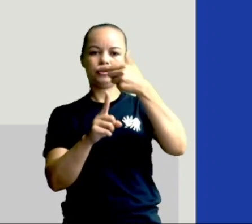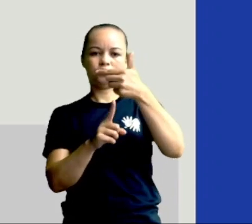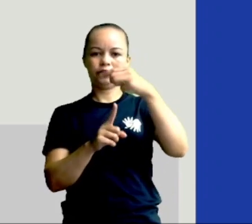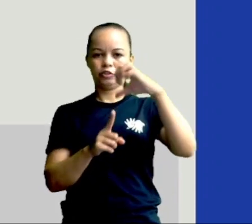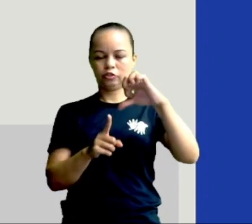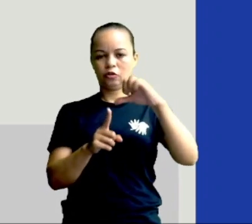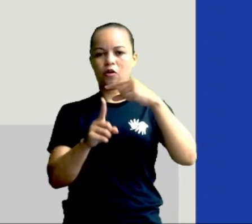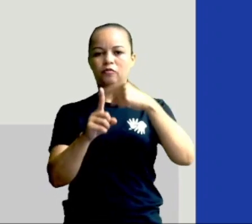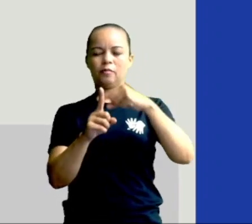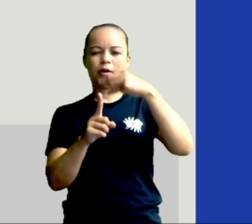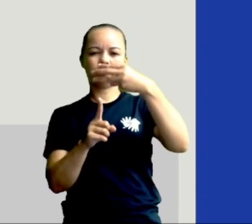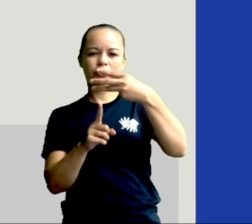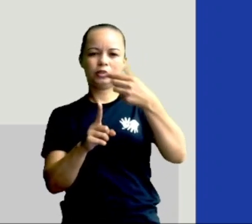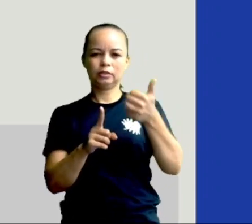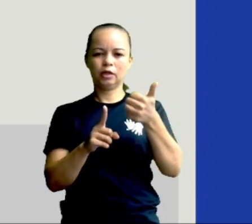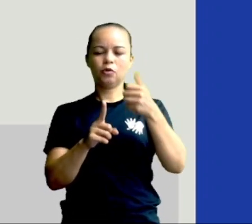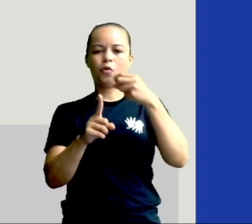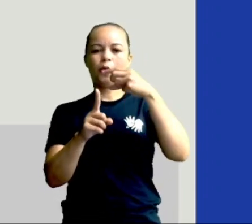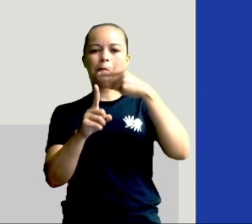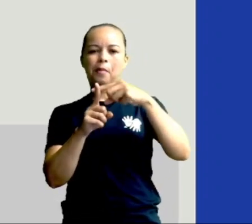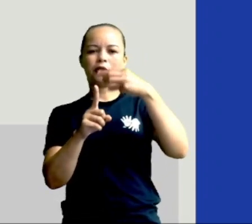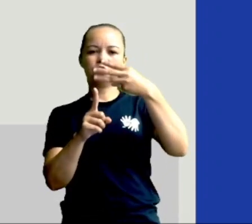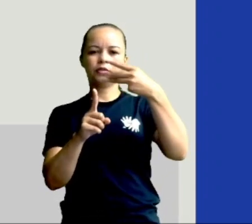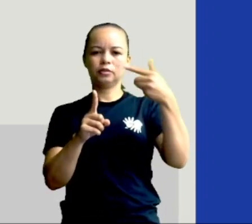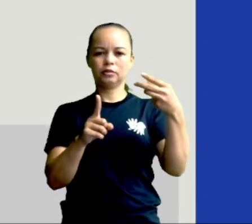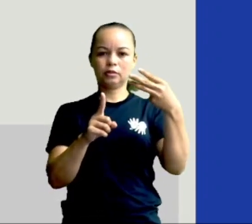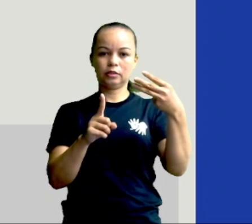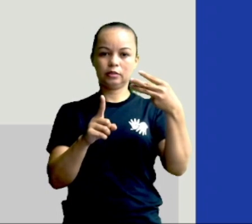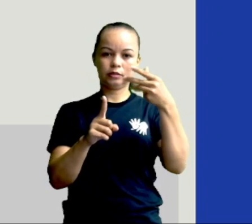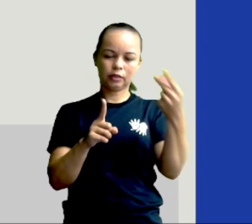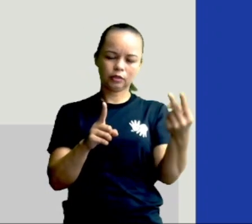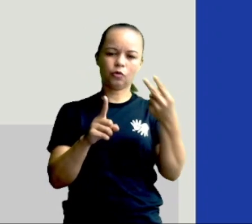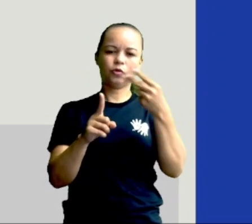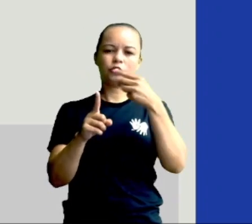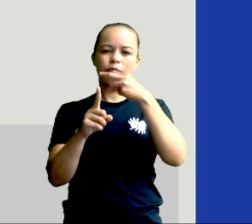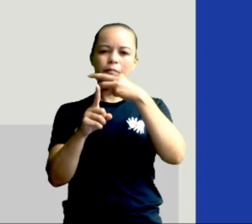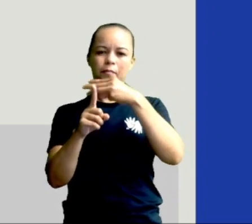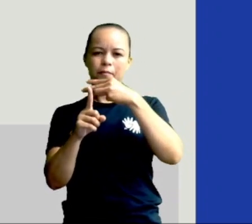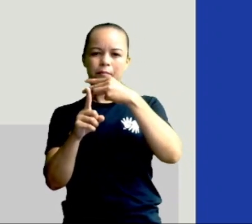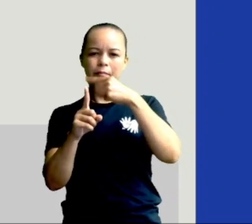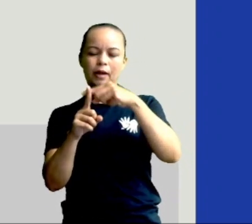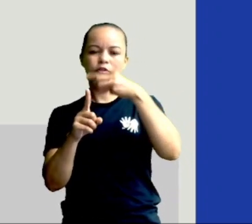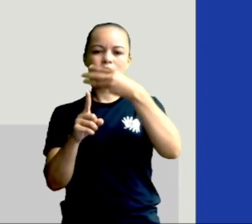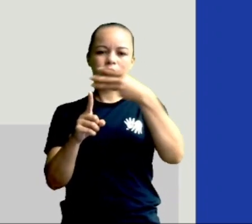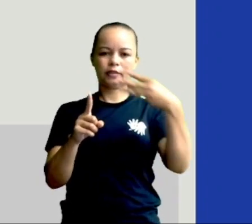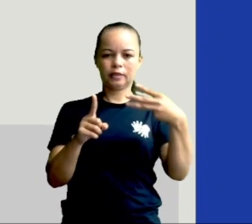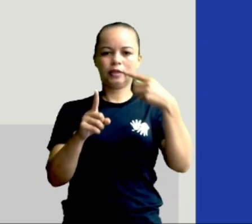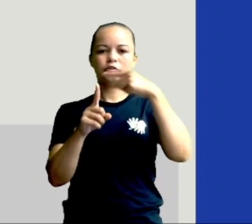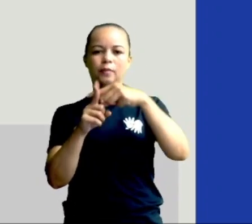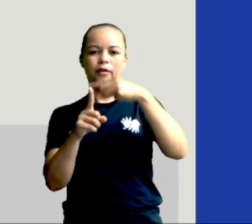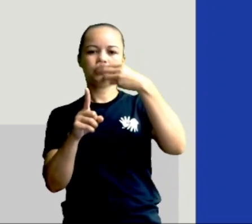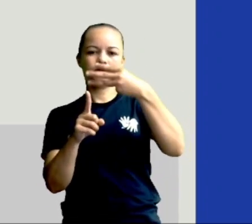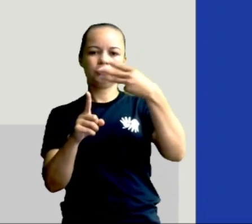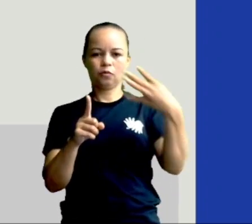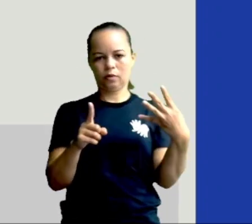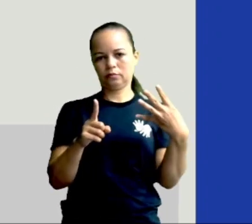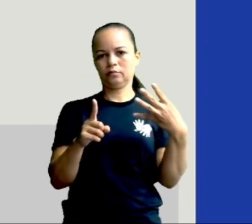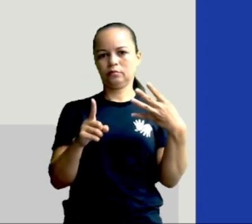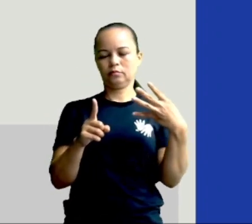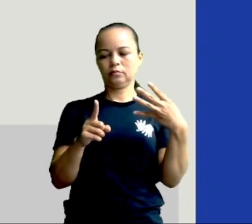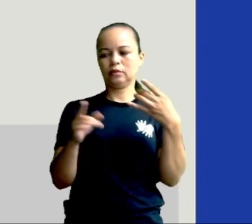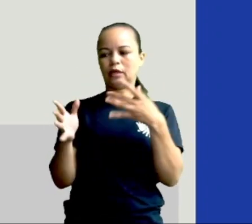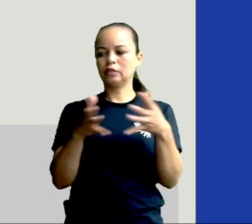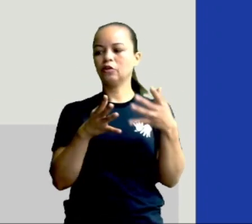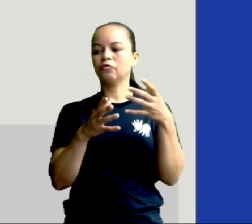29, mais 31, mais 32, mais 33, mais 34. Vou adicionar isso tudo, vou ficar